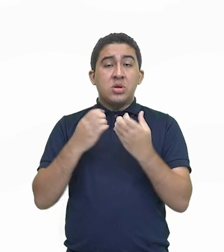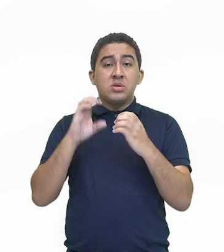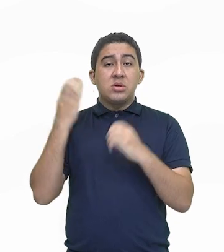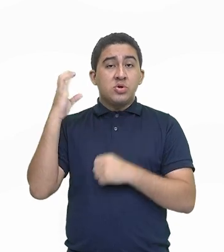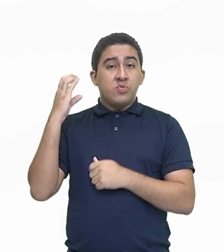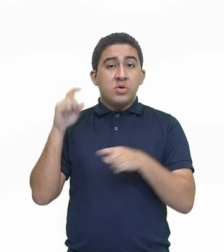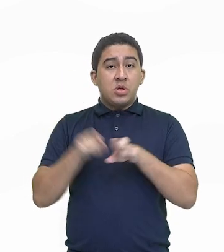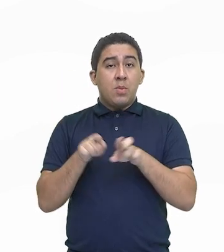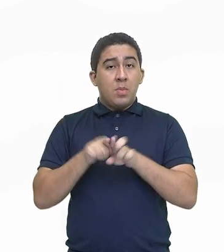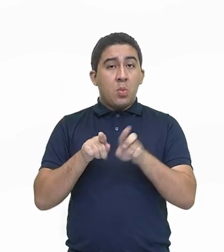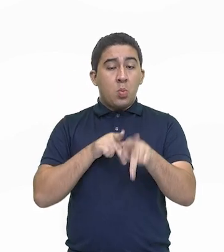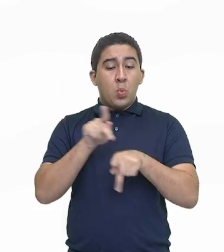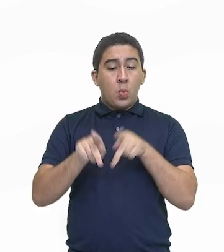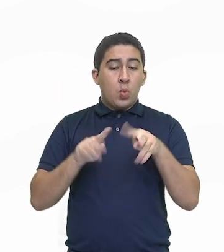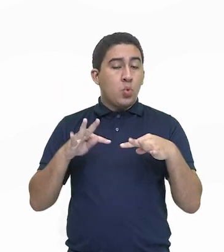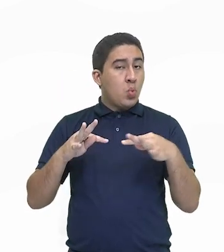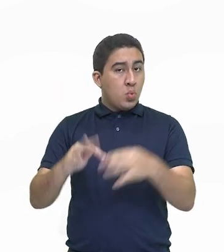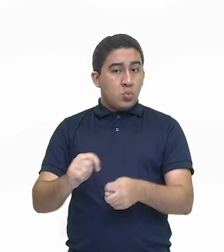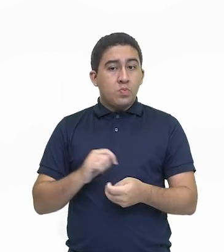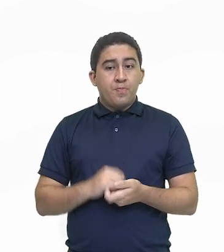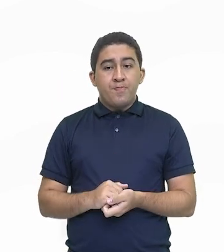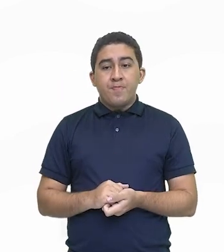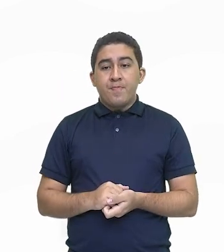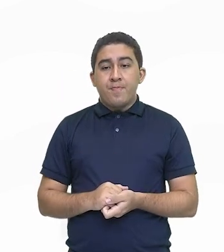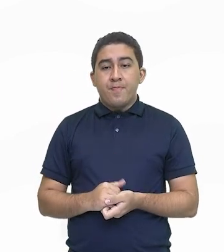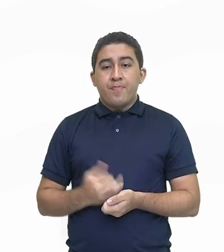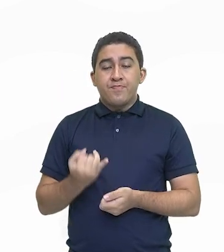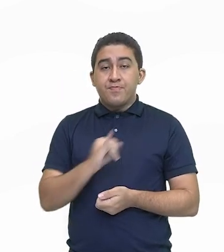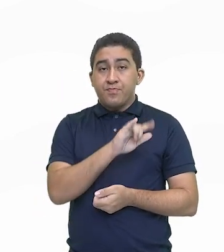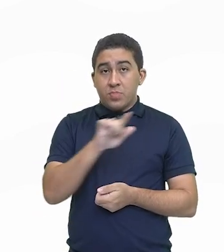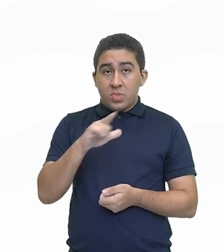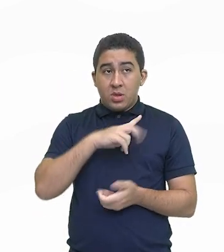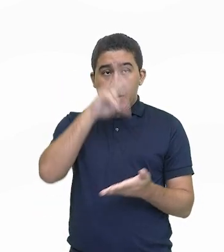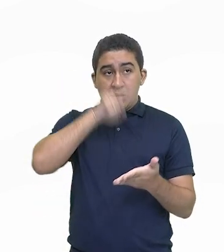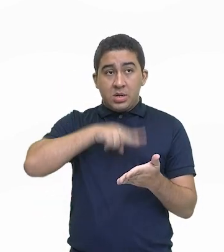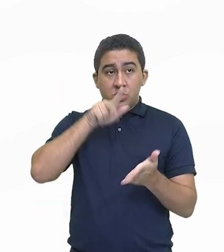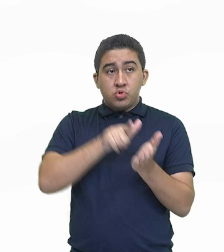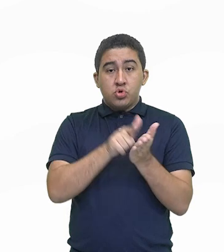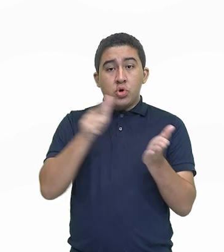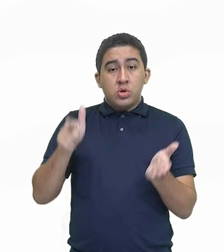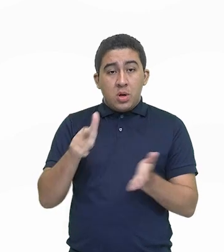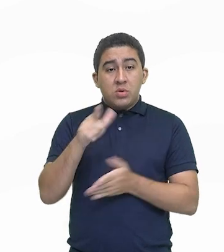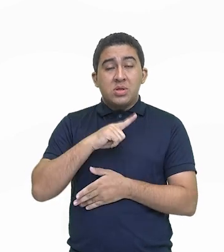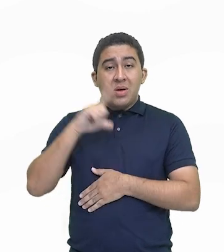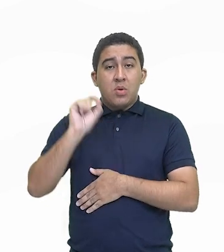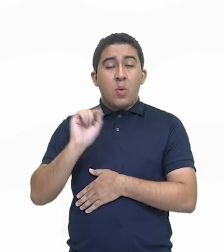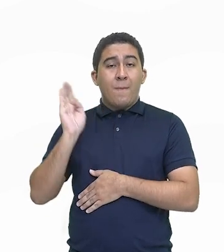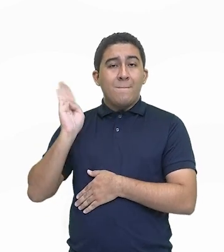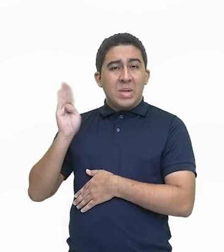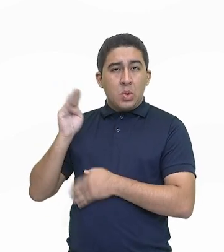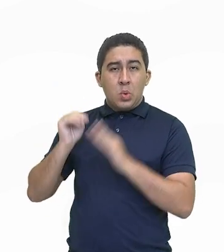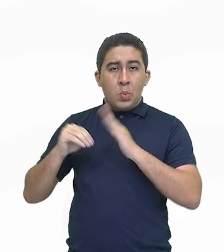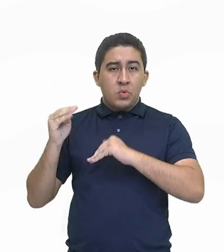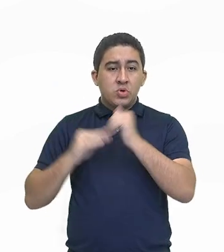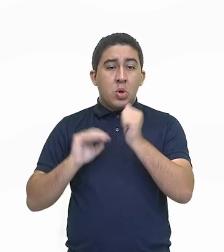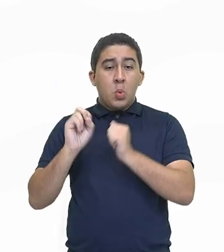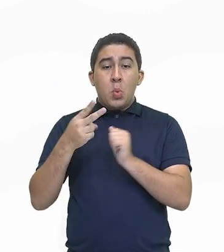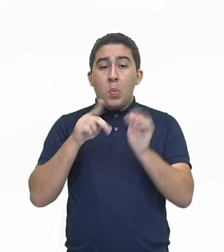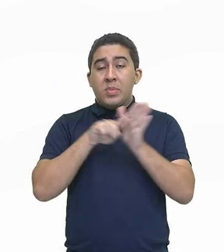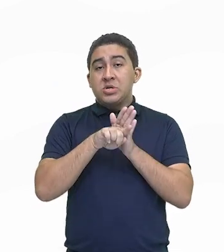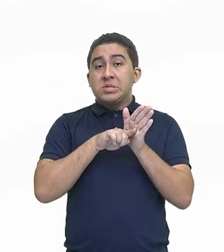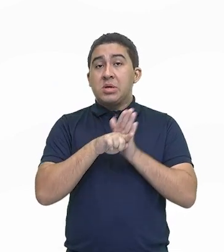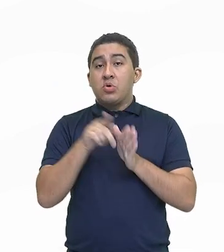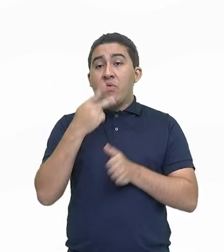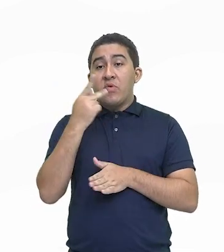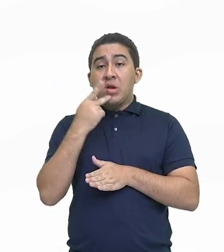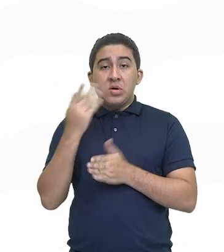o público em geral. Então, quando você está vendo um jornal em que tem um biólogo, um pesquisador falando de